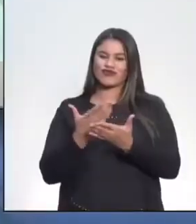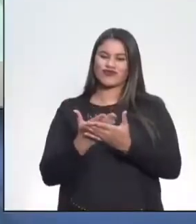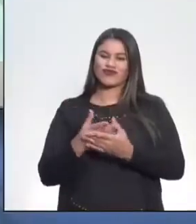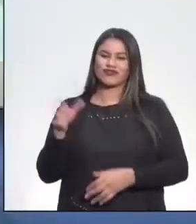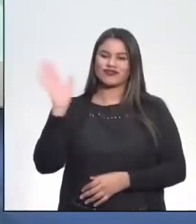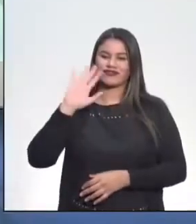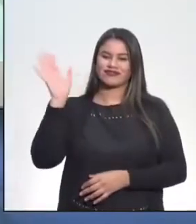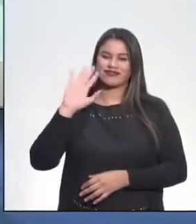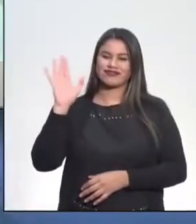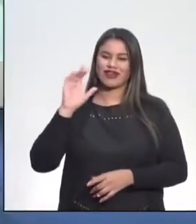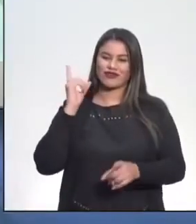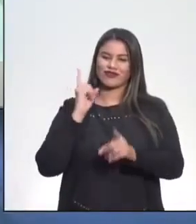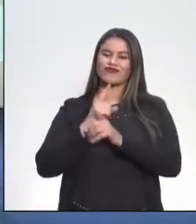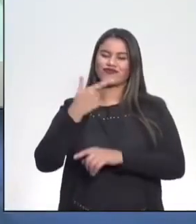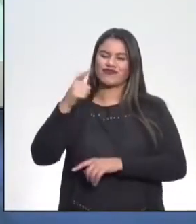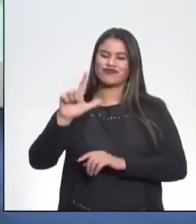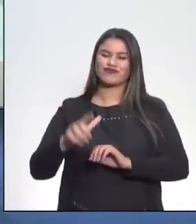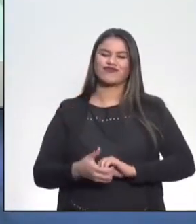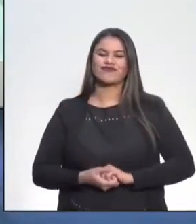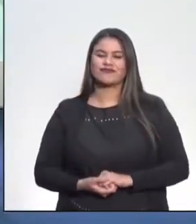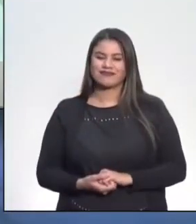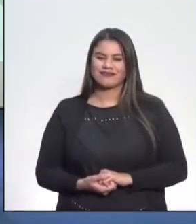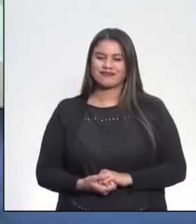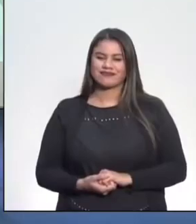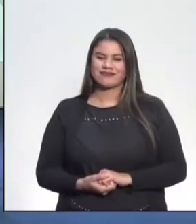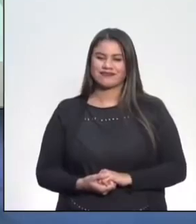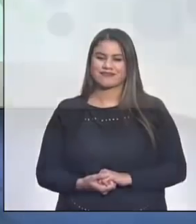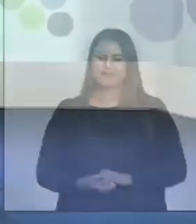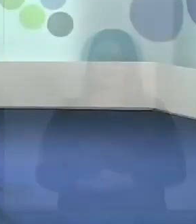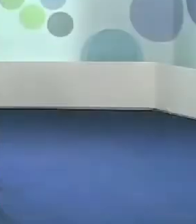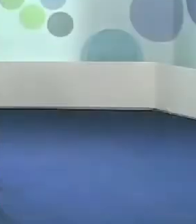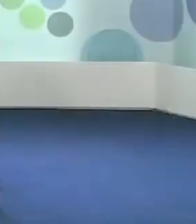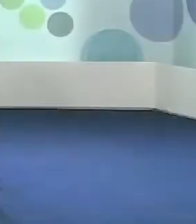Tchau, pessoal. Até a próxima aula.